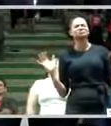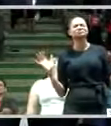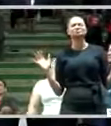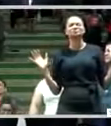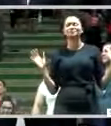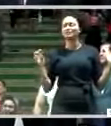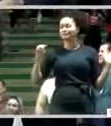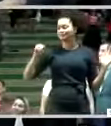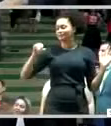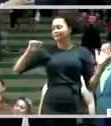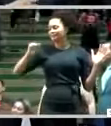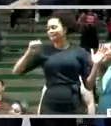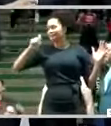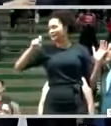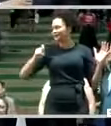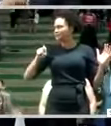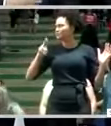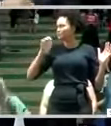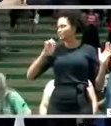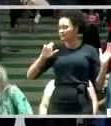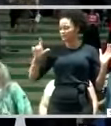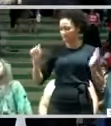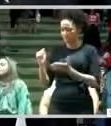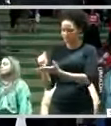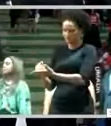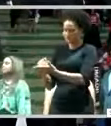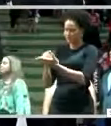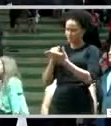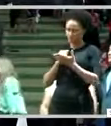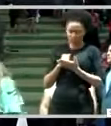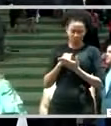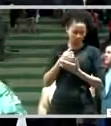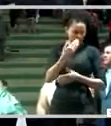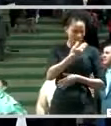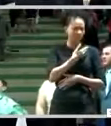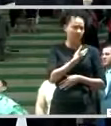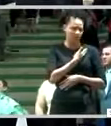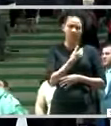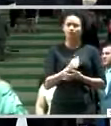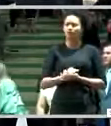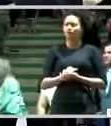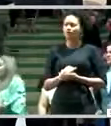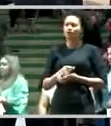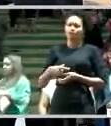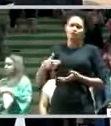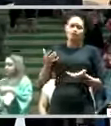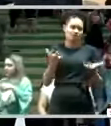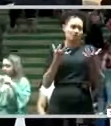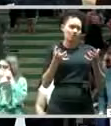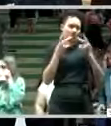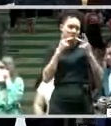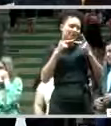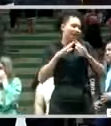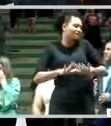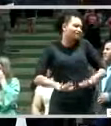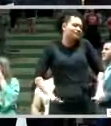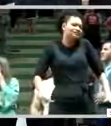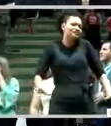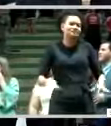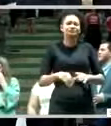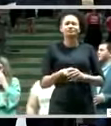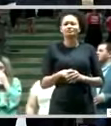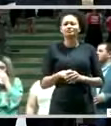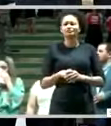Maxwell, com todo respeito, me ajuda aqui, companheiro. Eu queria que você, onde estiver, eu gosto de pregar assim.